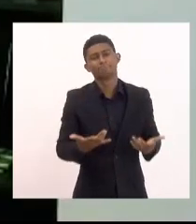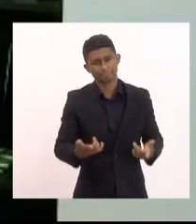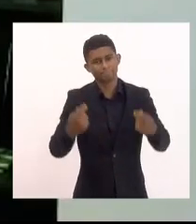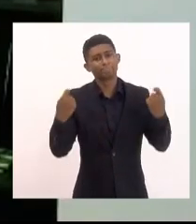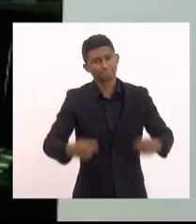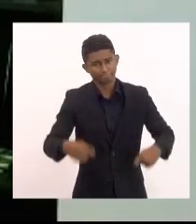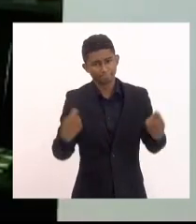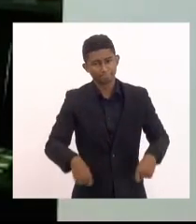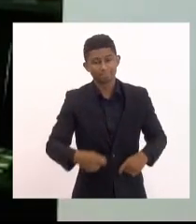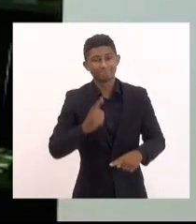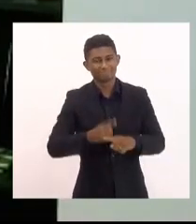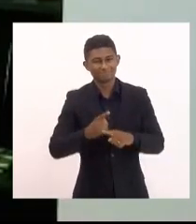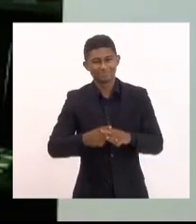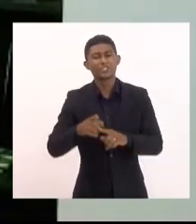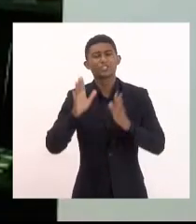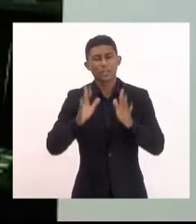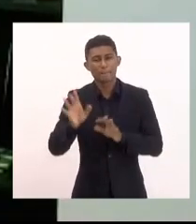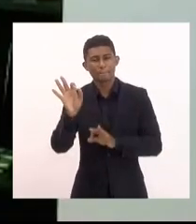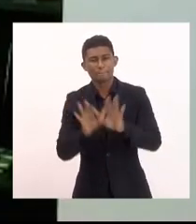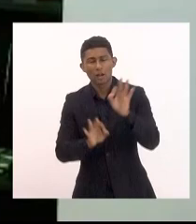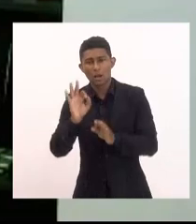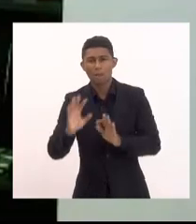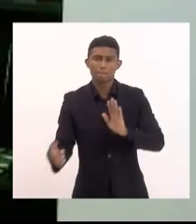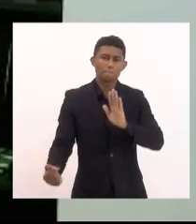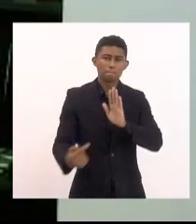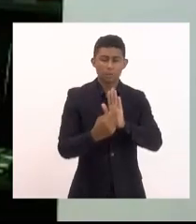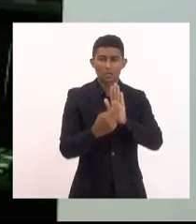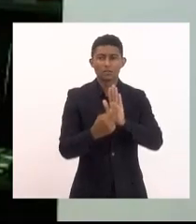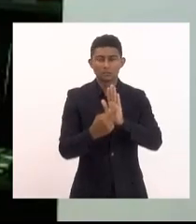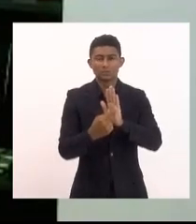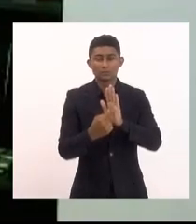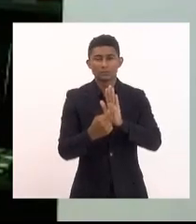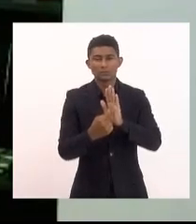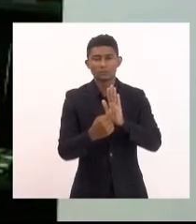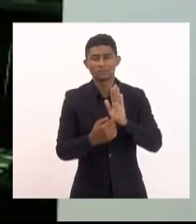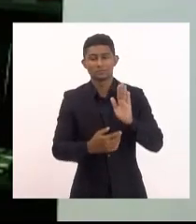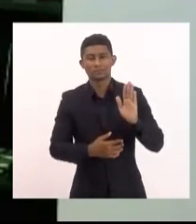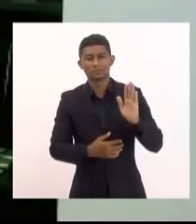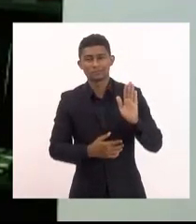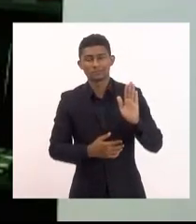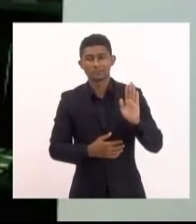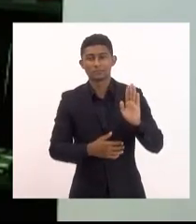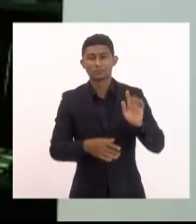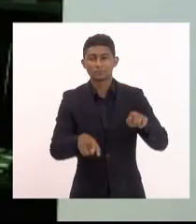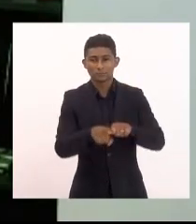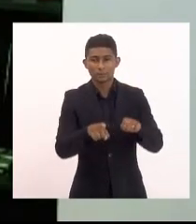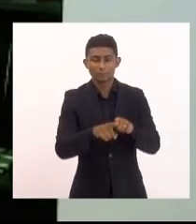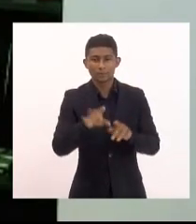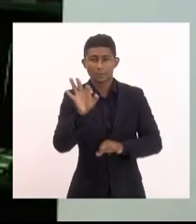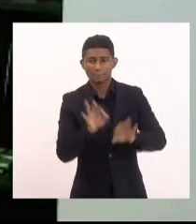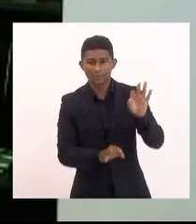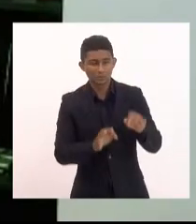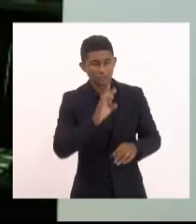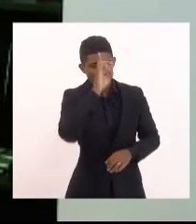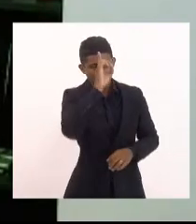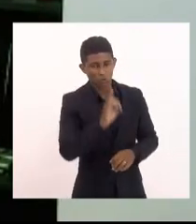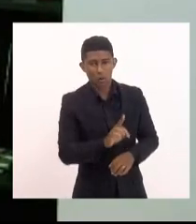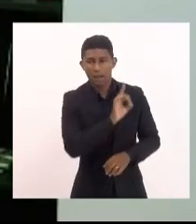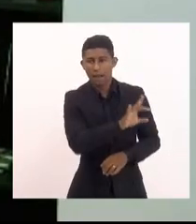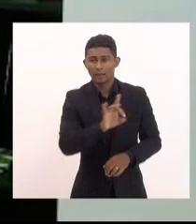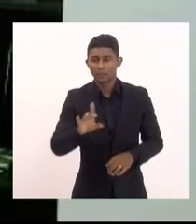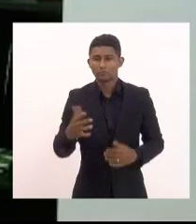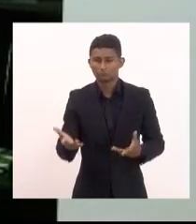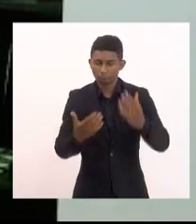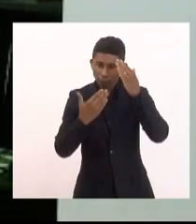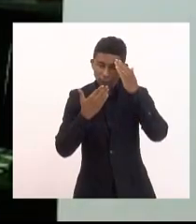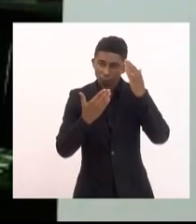ao plano diretor metropolitano e aos planos diretores de cada um dos municípios lindeiros. Muito obrigado, senhor